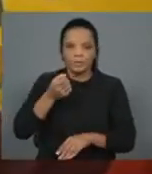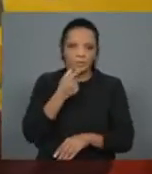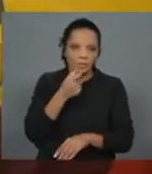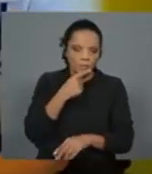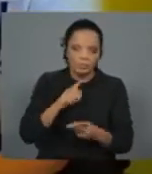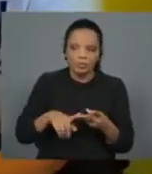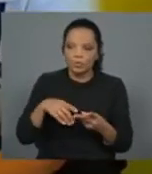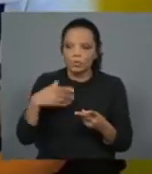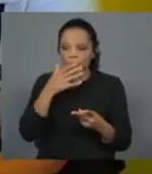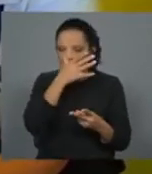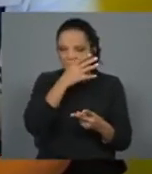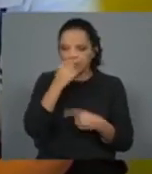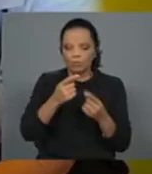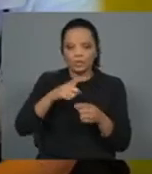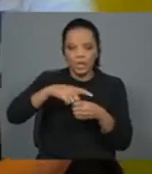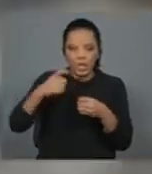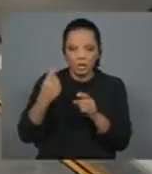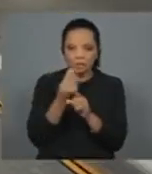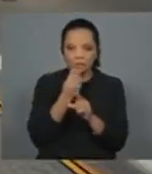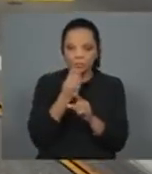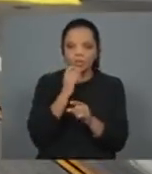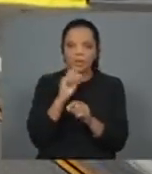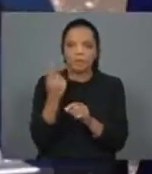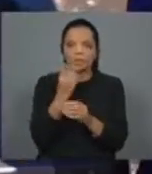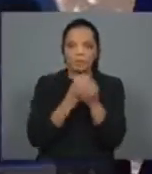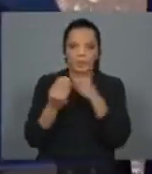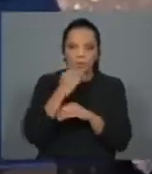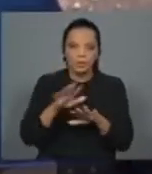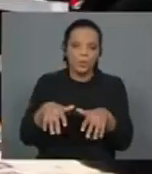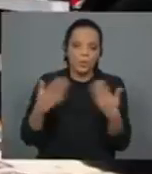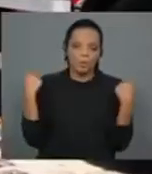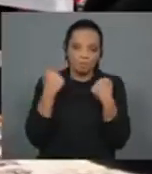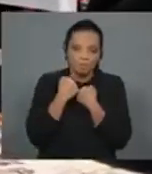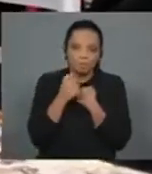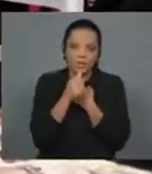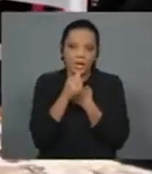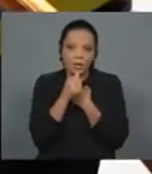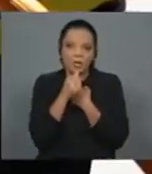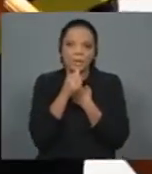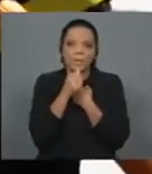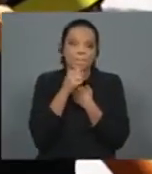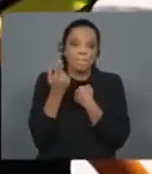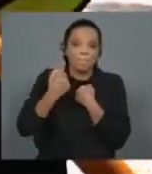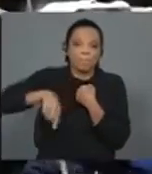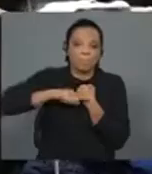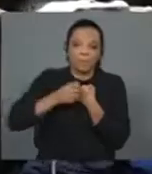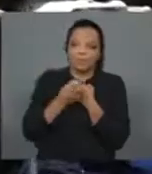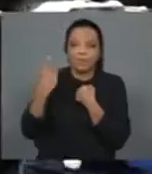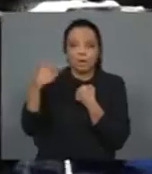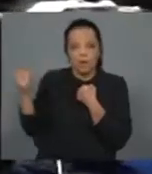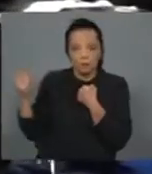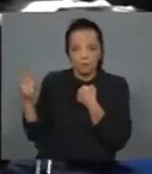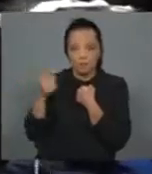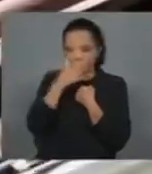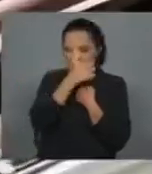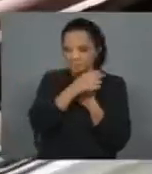com algumas enlatados para poder fazer uma primeira refeição, com algum agasalho, com água, quantos nós temos isso. E, de facto,